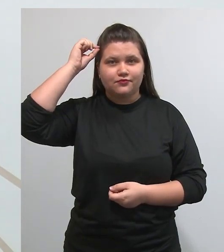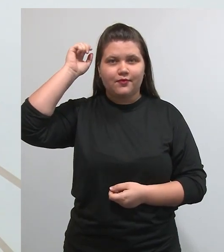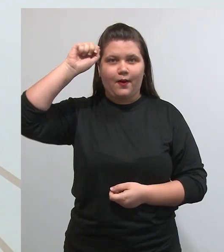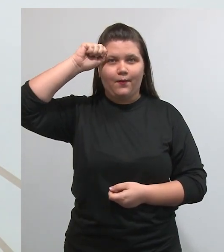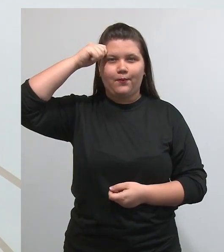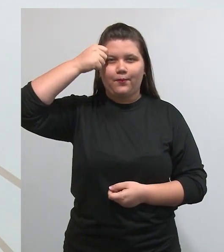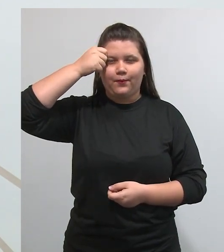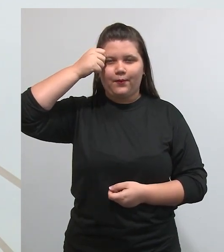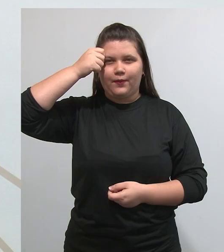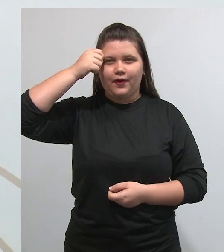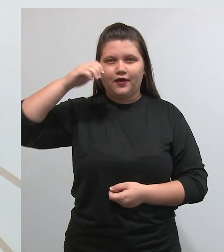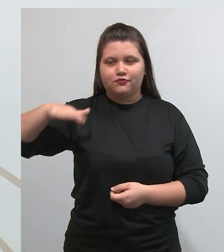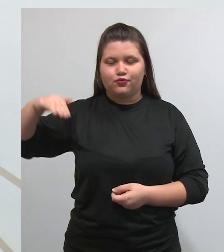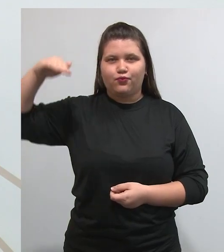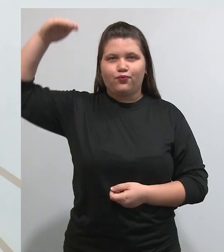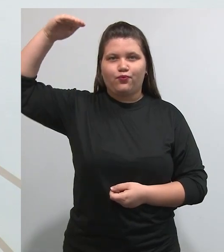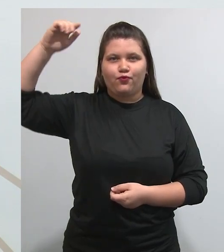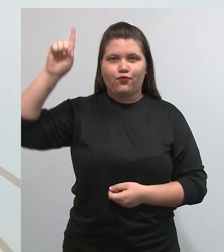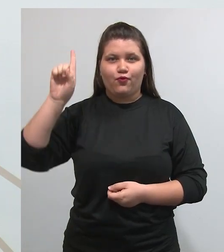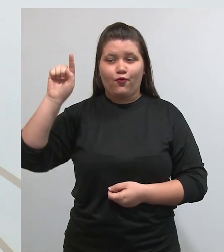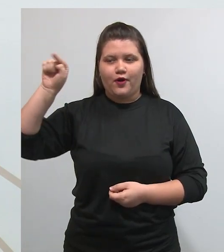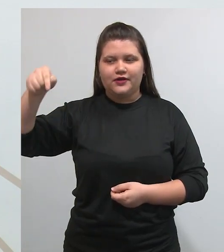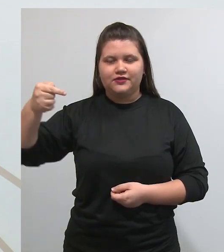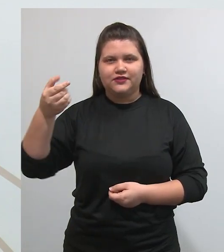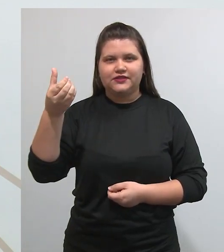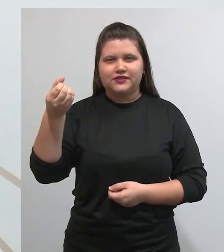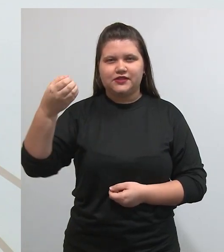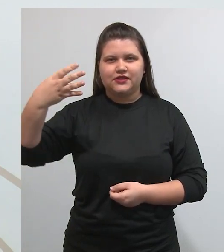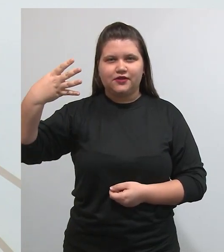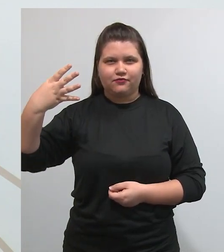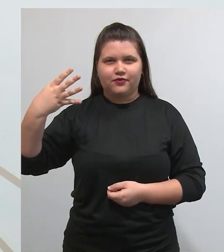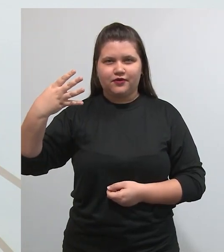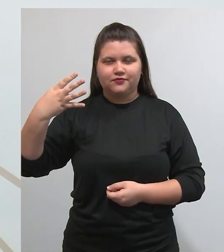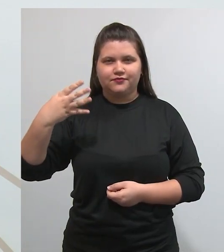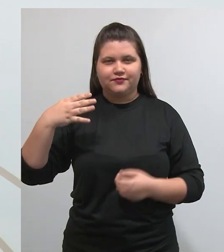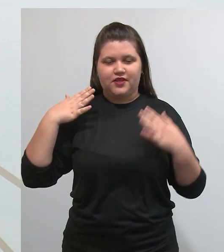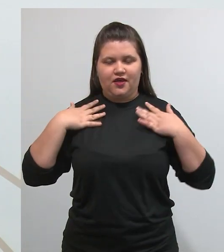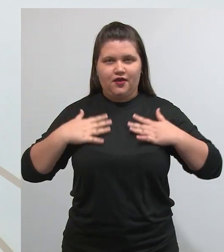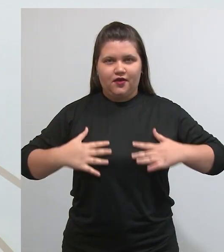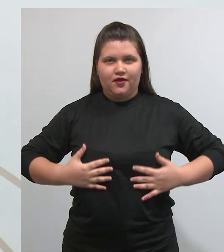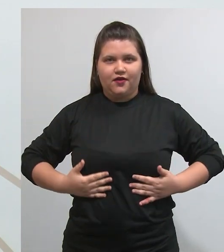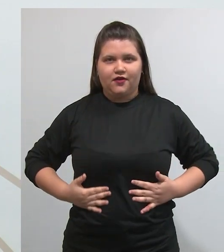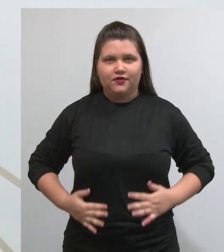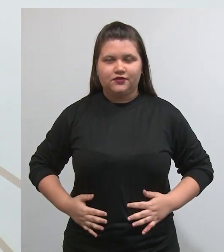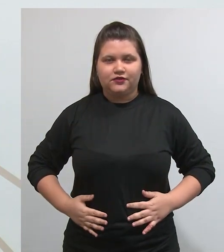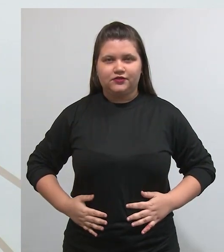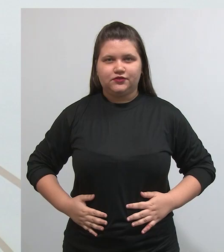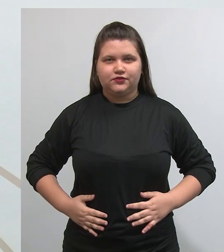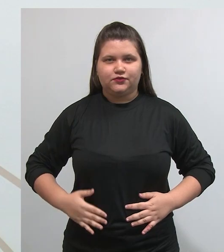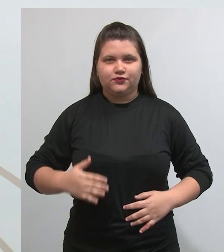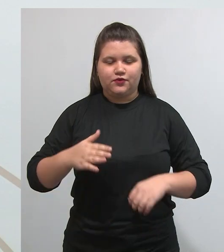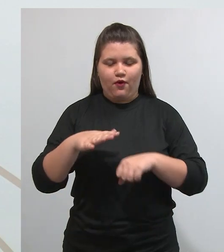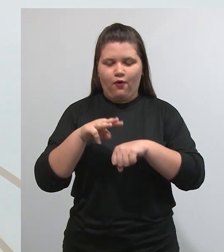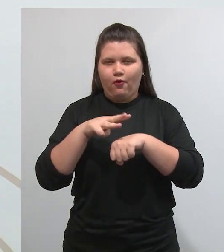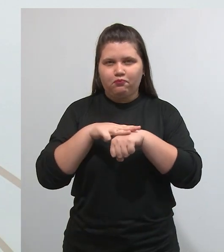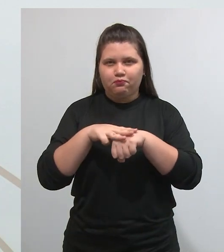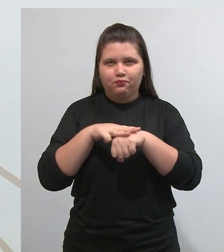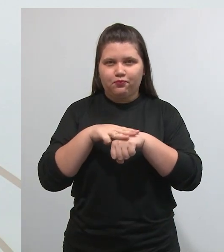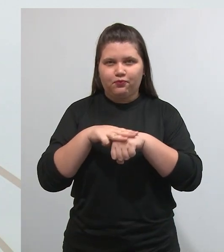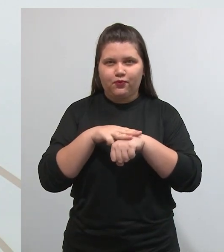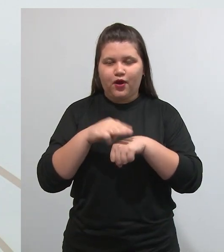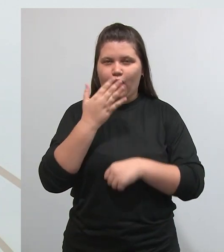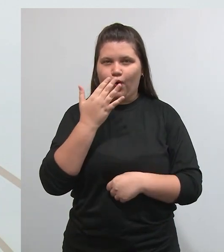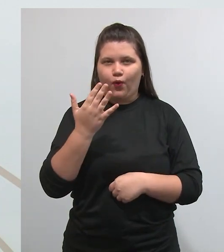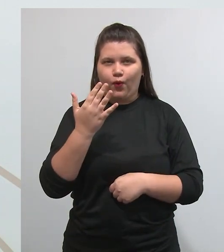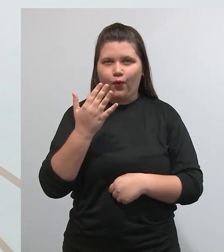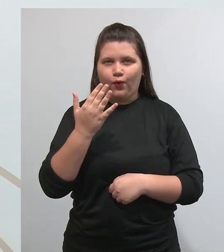tenho 1,64 m, estou com um vestido em tom bege com estampa vermelha de